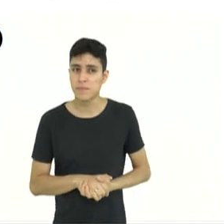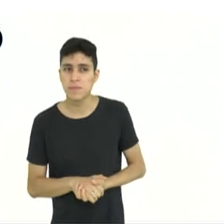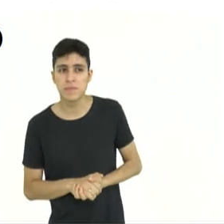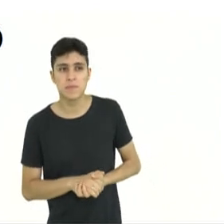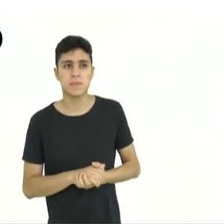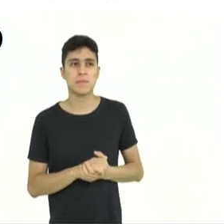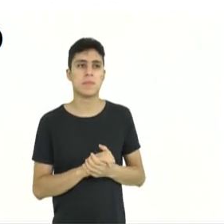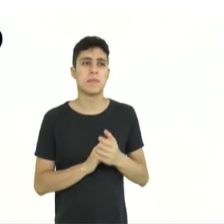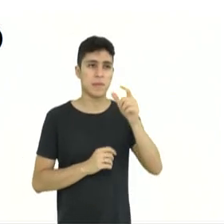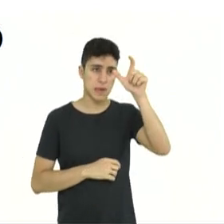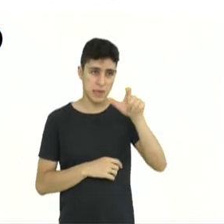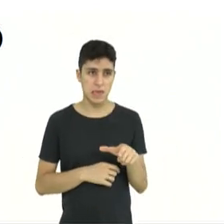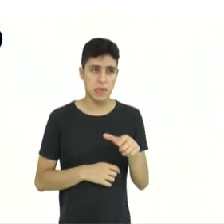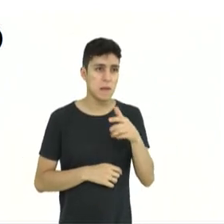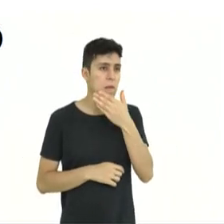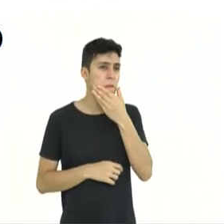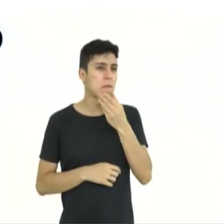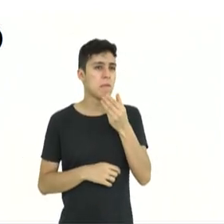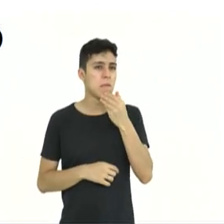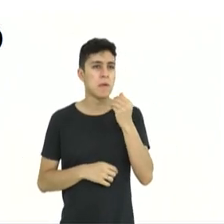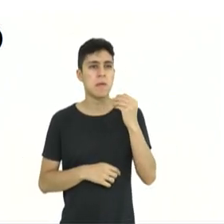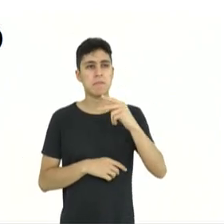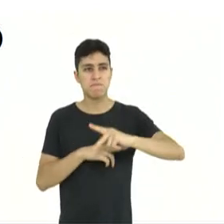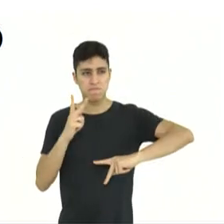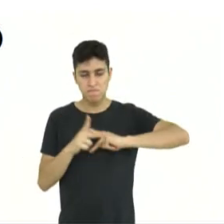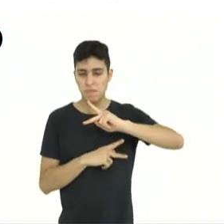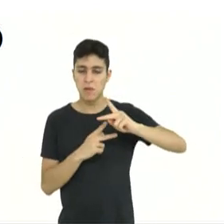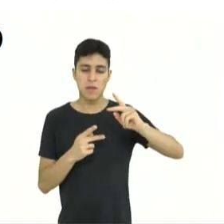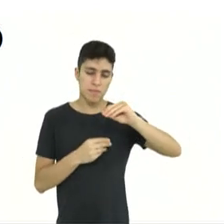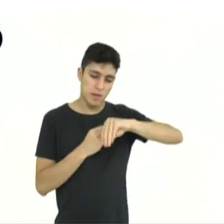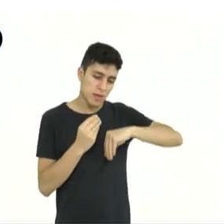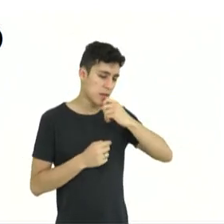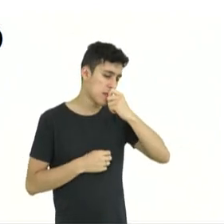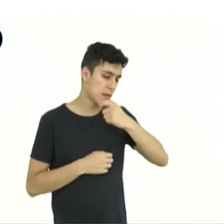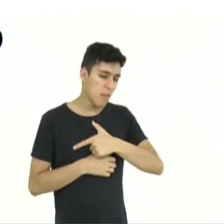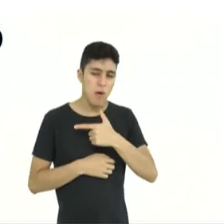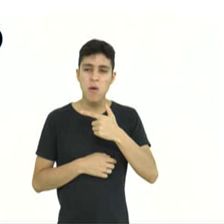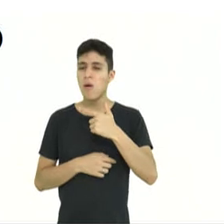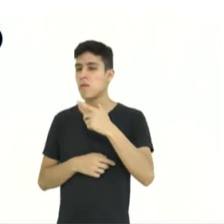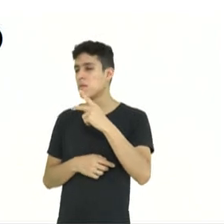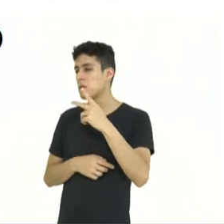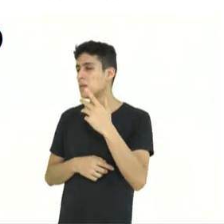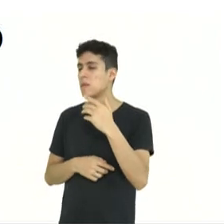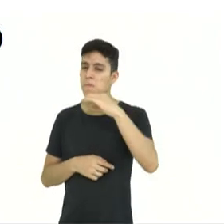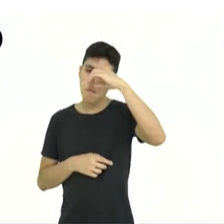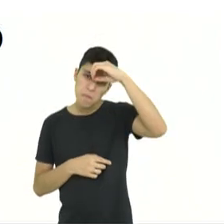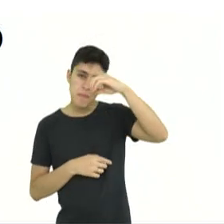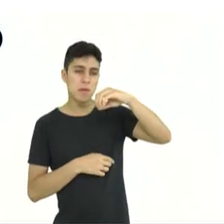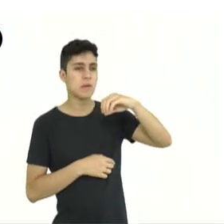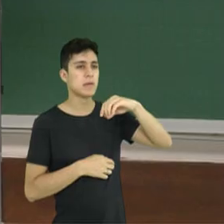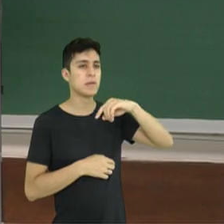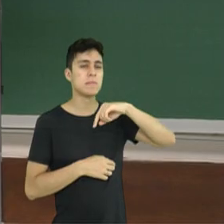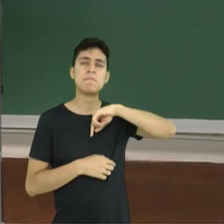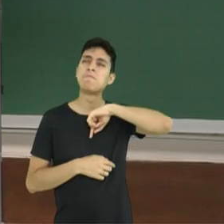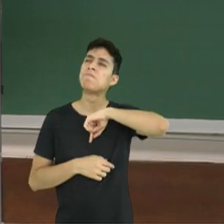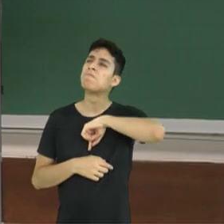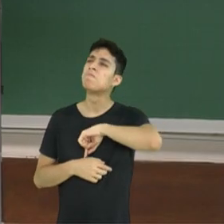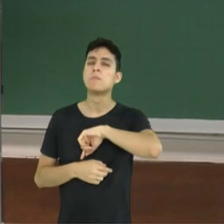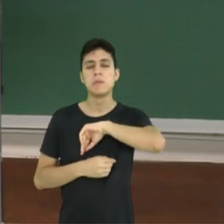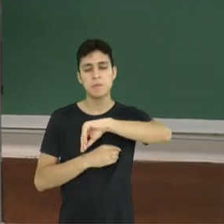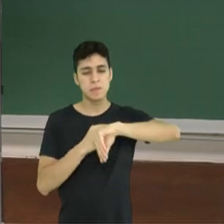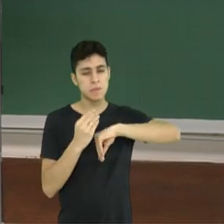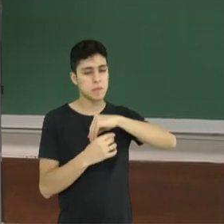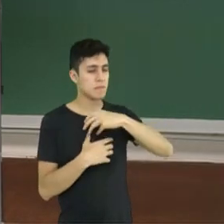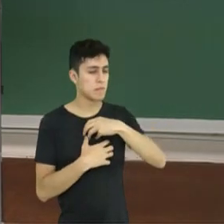Carlito não é o personagem é um homem do Povo ele consegue misturar o humor ingenuidade ele diz o de forma brilhante e ele é um